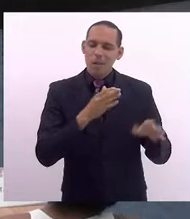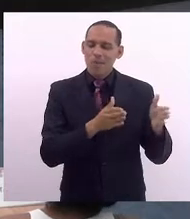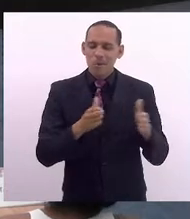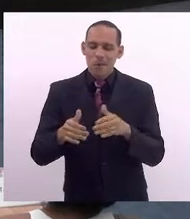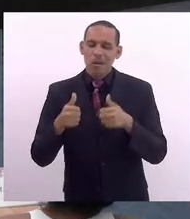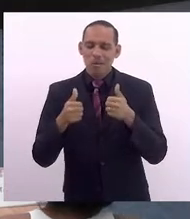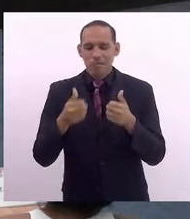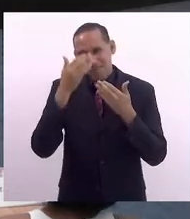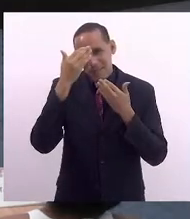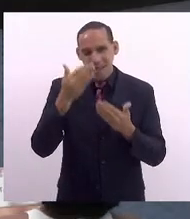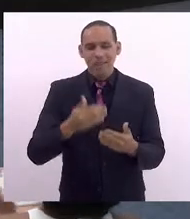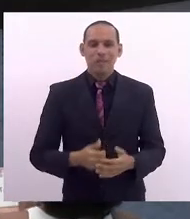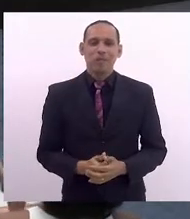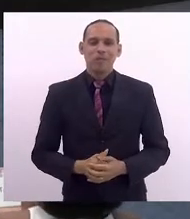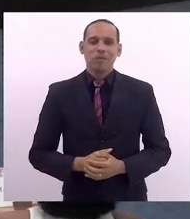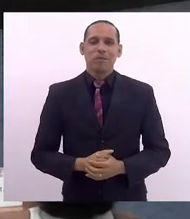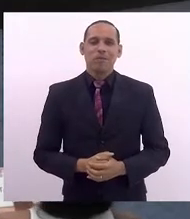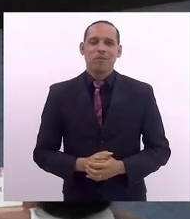obrigada.